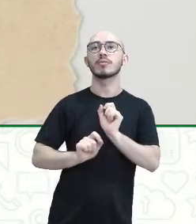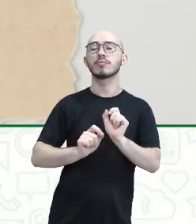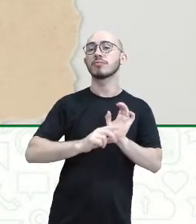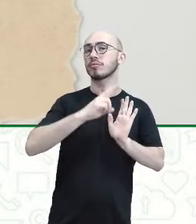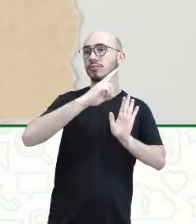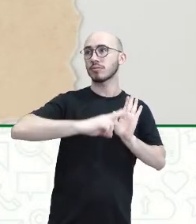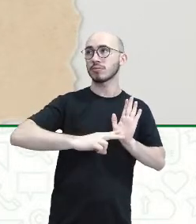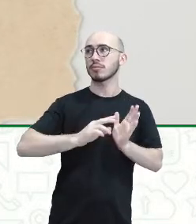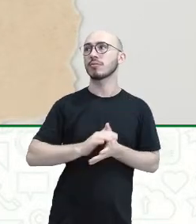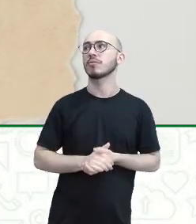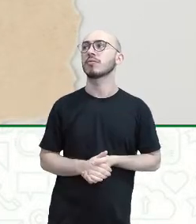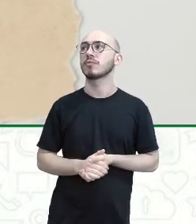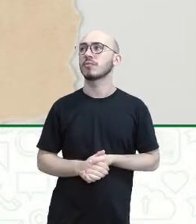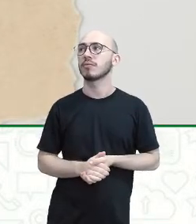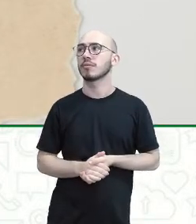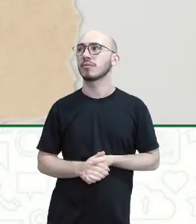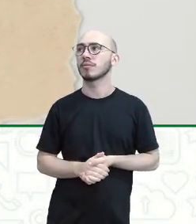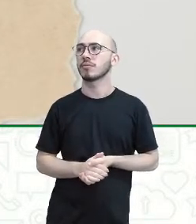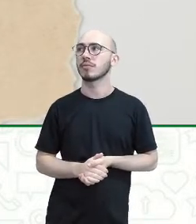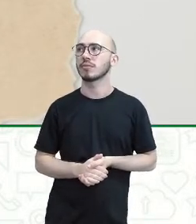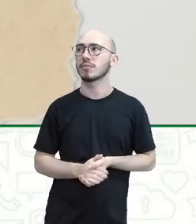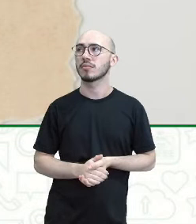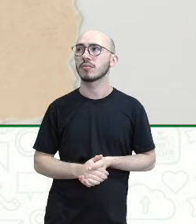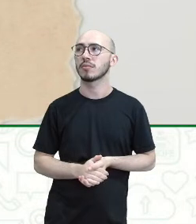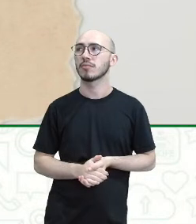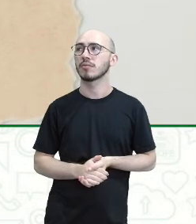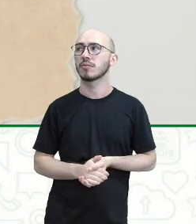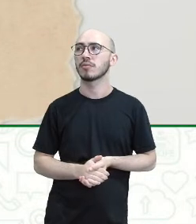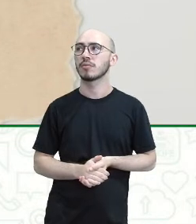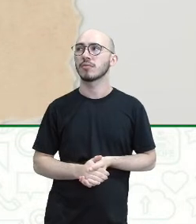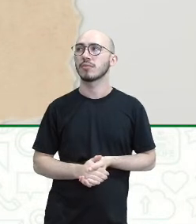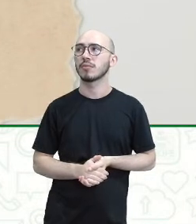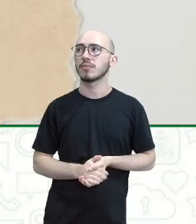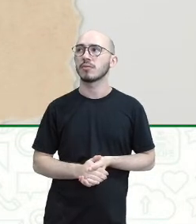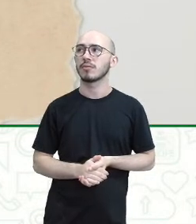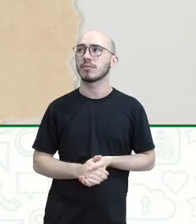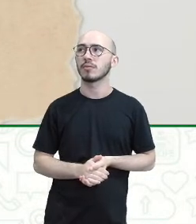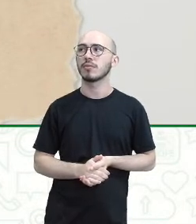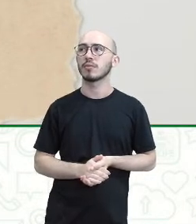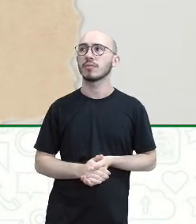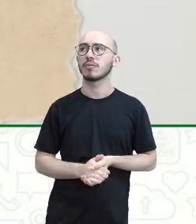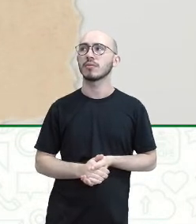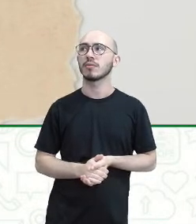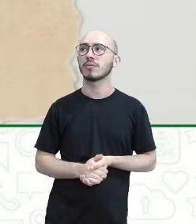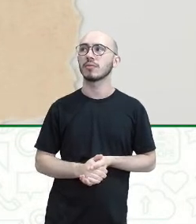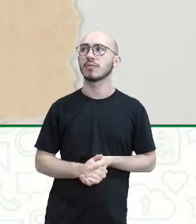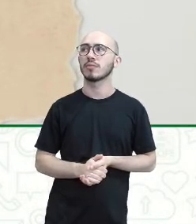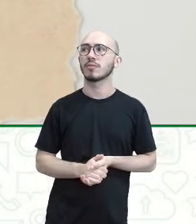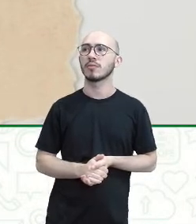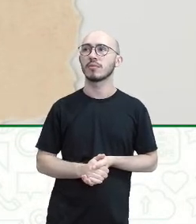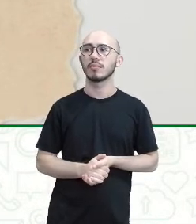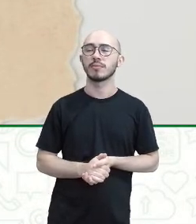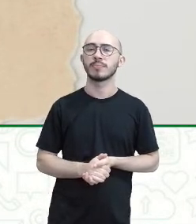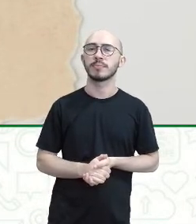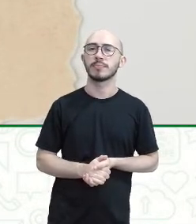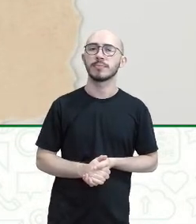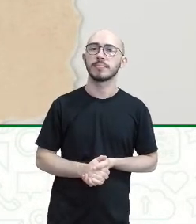tomorrow, for tomorrow will bring it on worries. Today, troubles is enough for